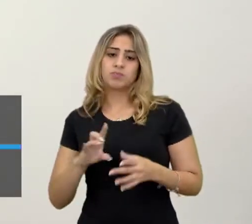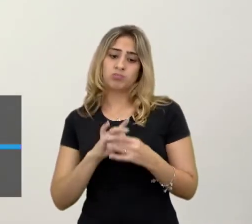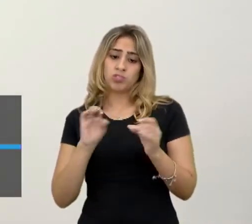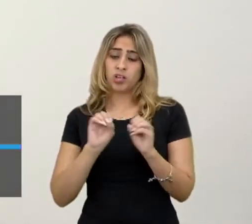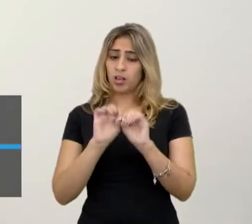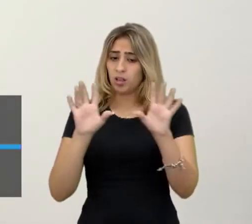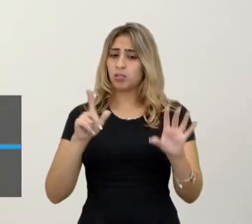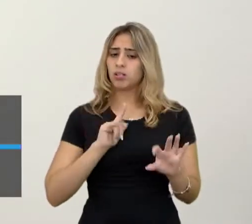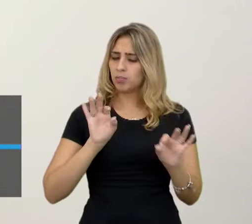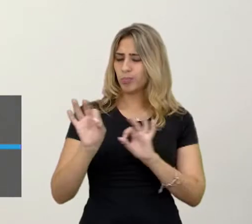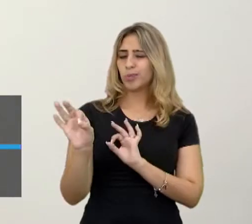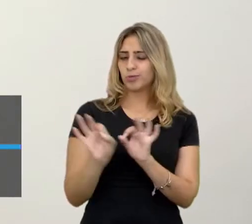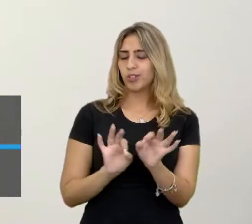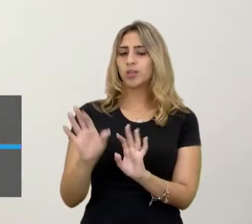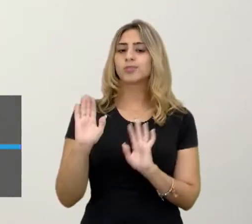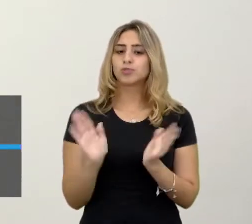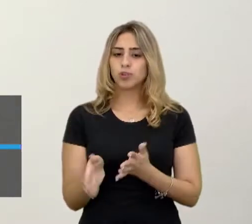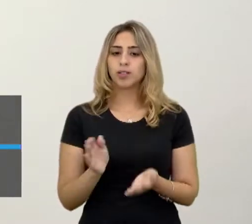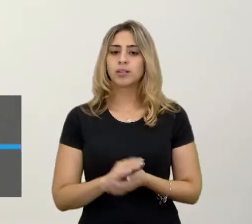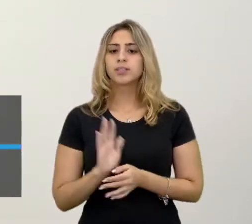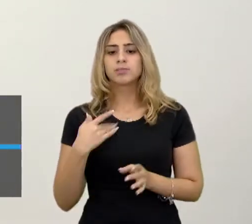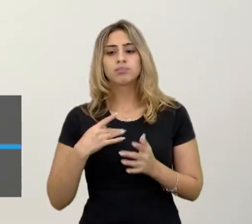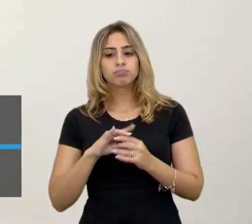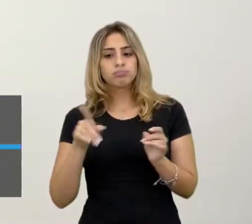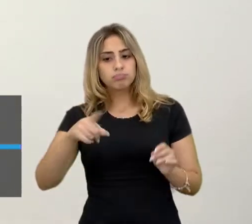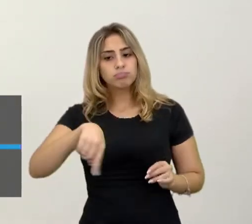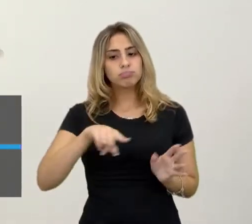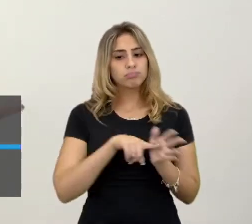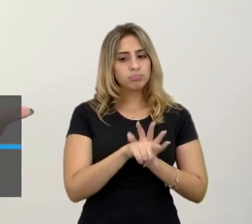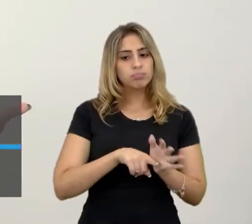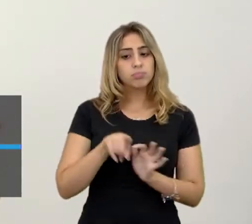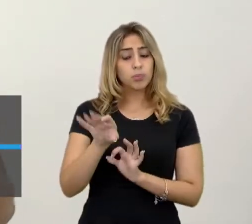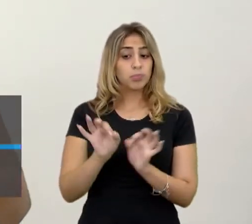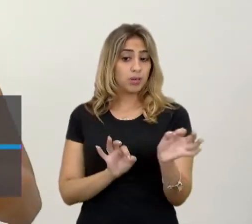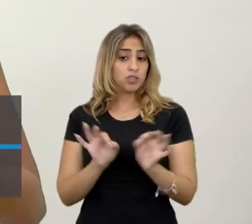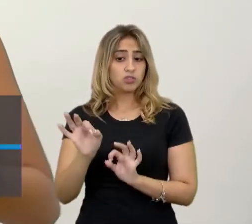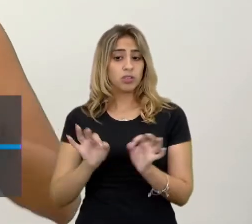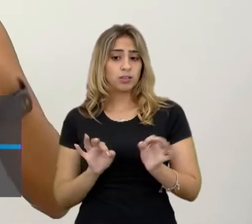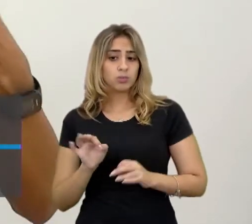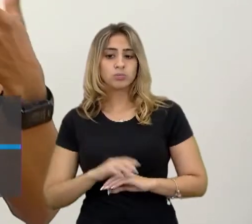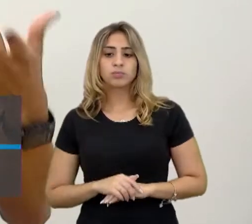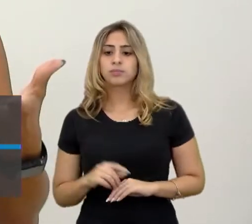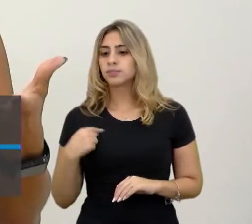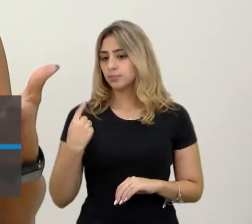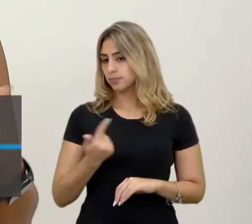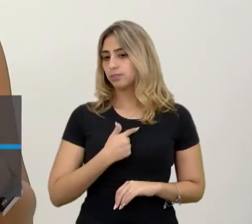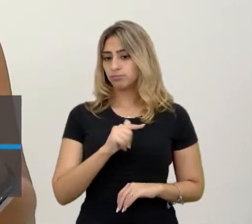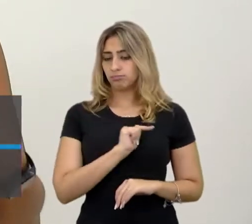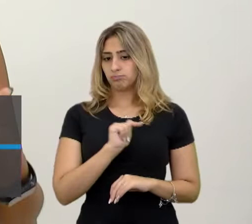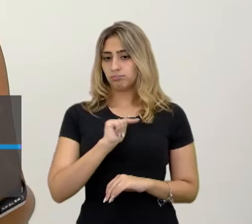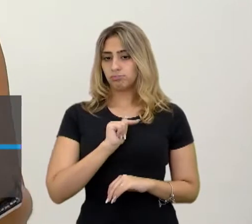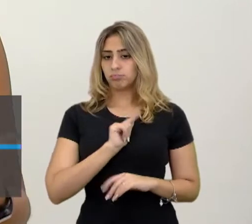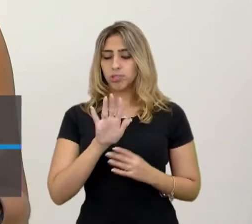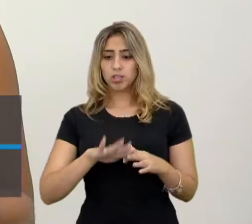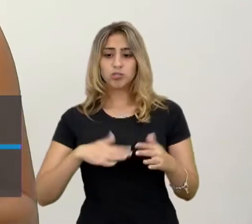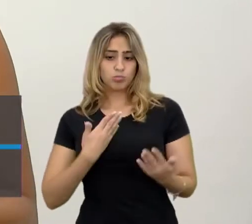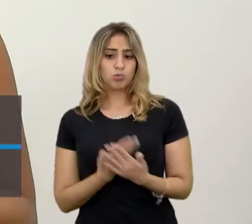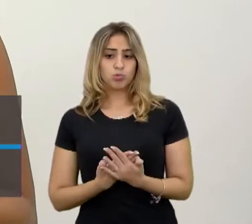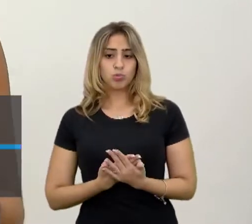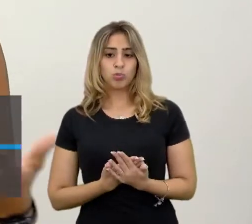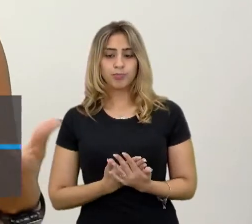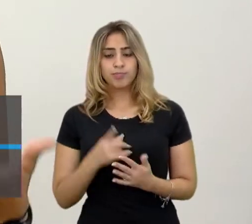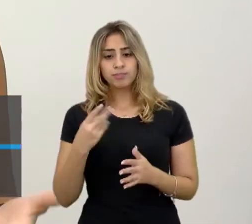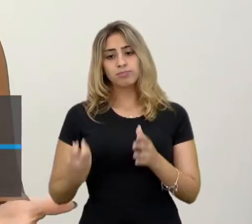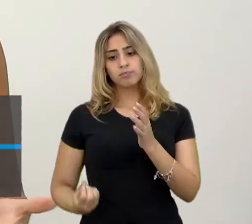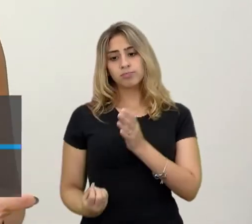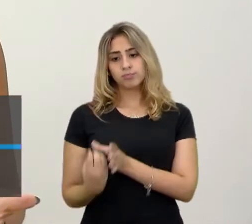que tem projetos e eu deixei para vocês pesquisarem aí sobre projetos, né, que a gente tem de estudos de